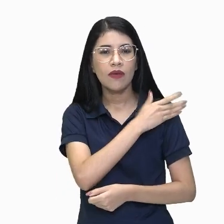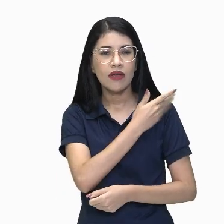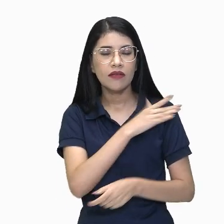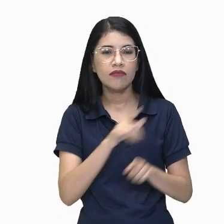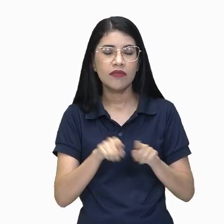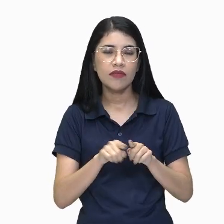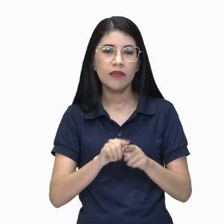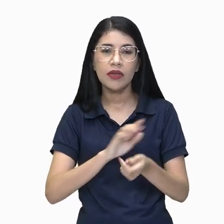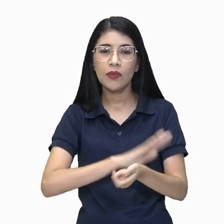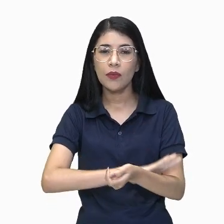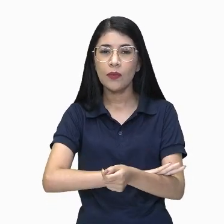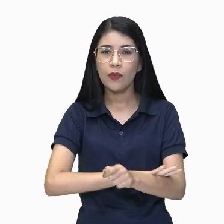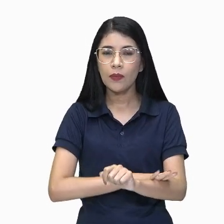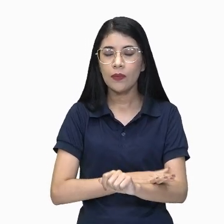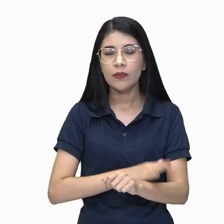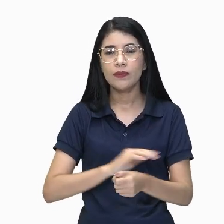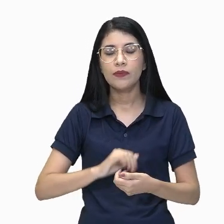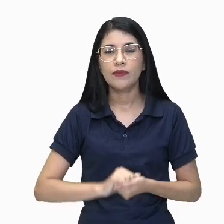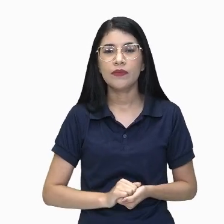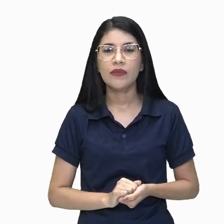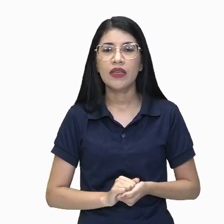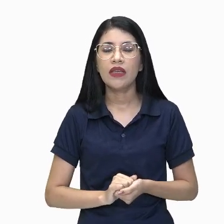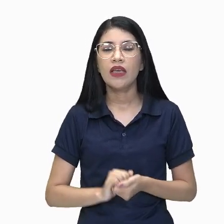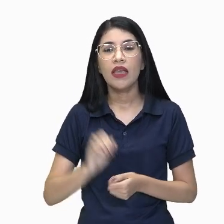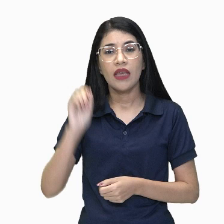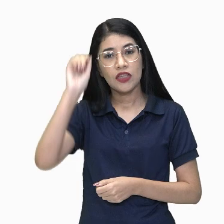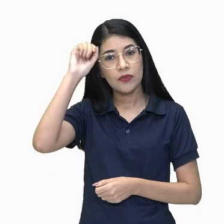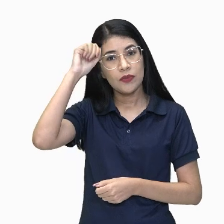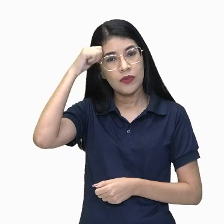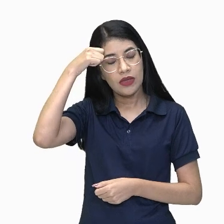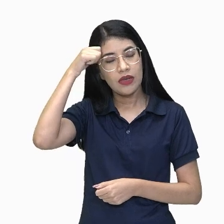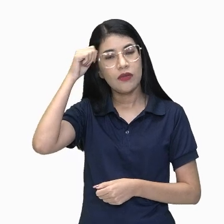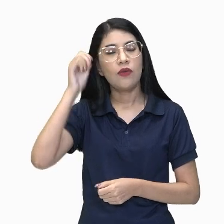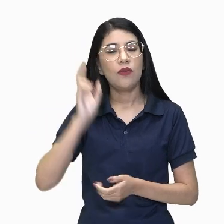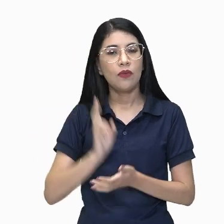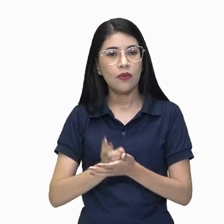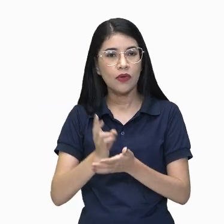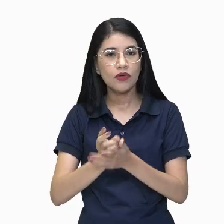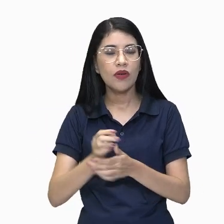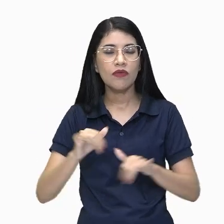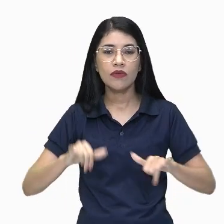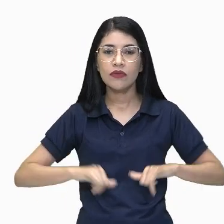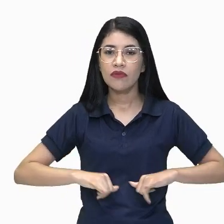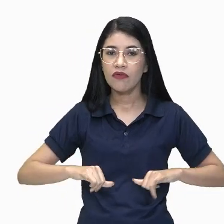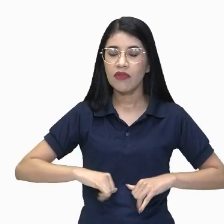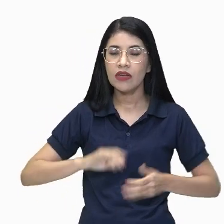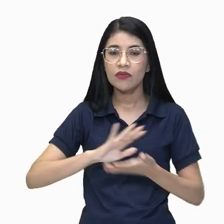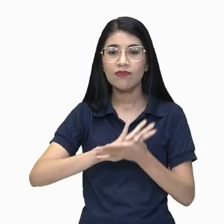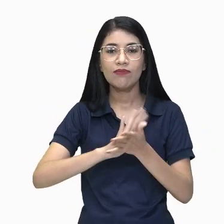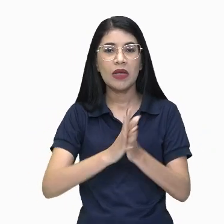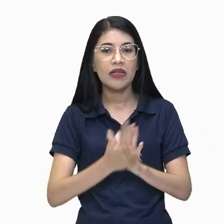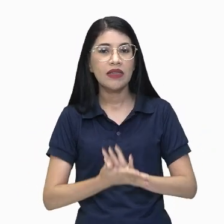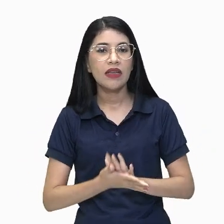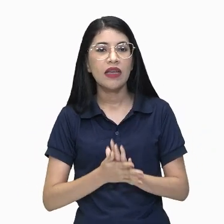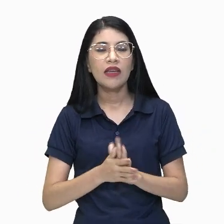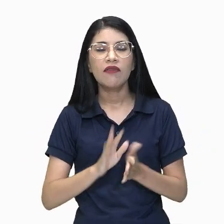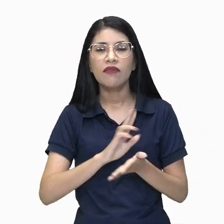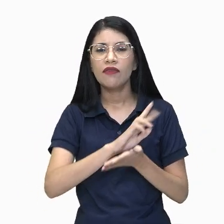enfrentar, né, discriminação em várias esferas da